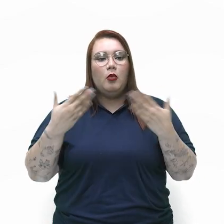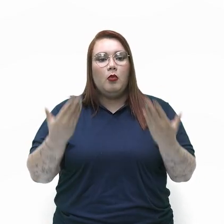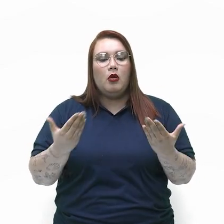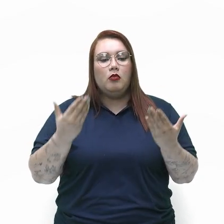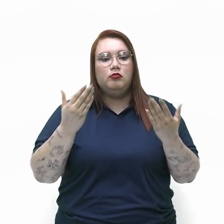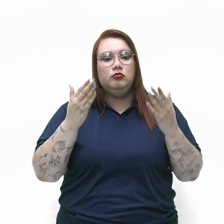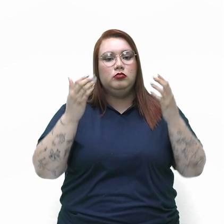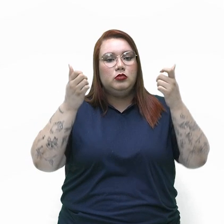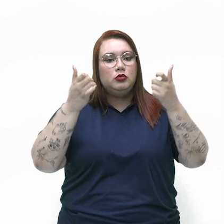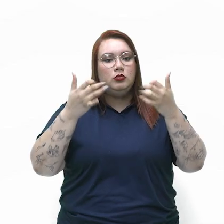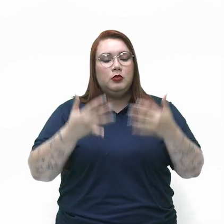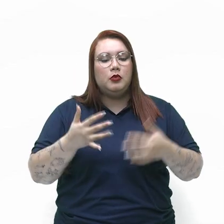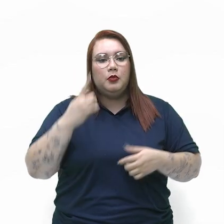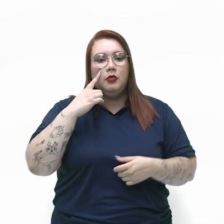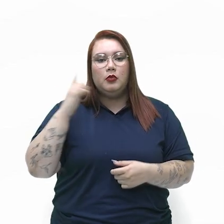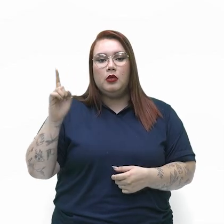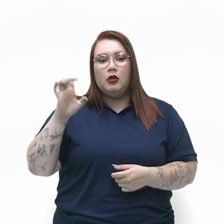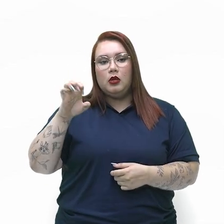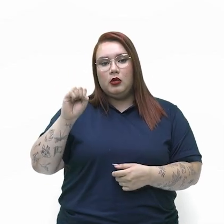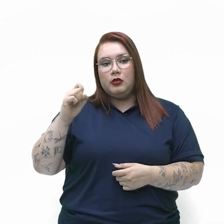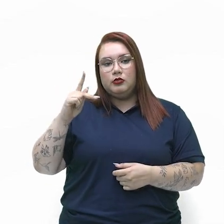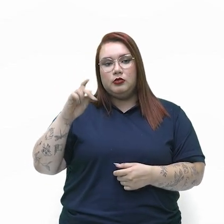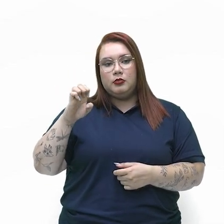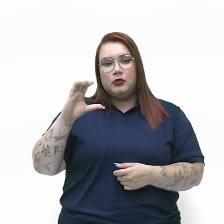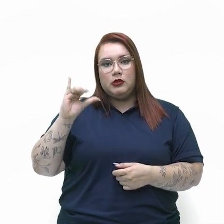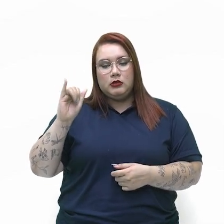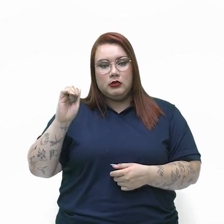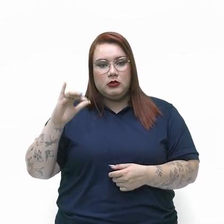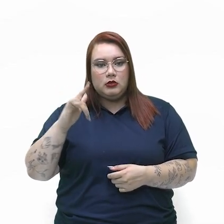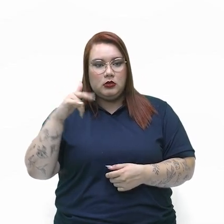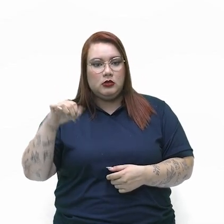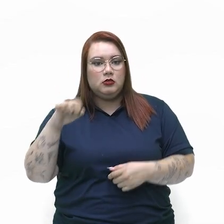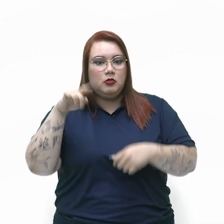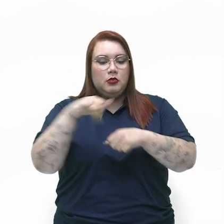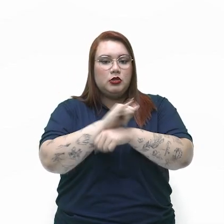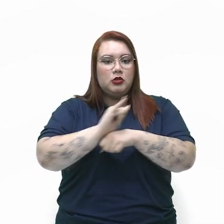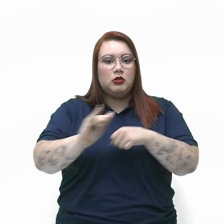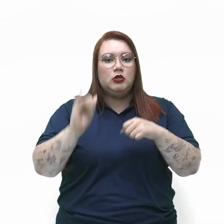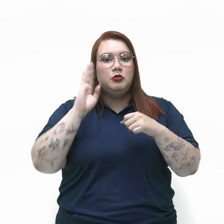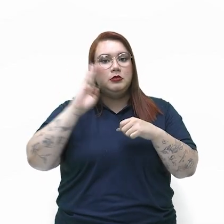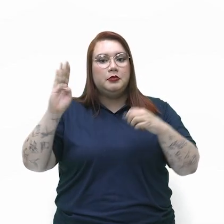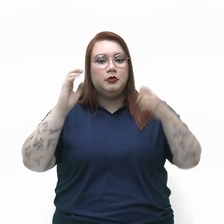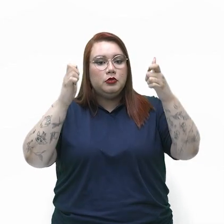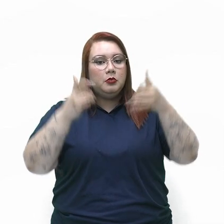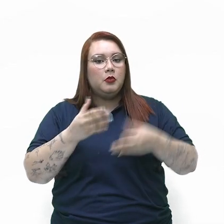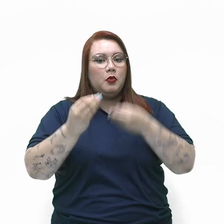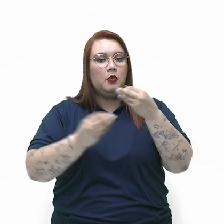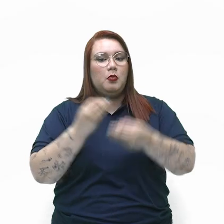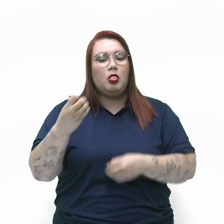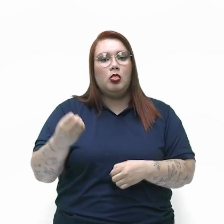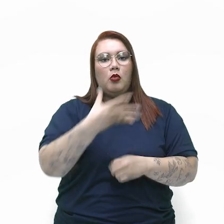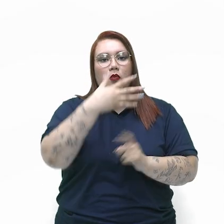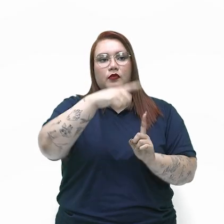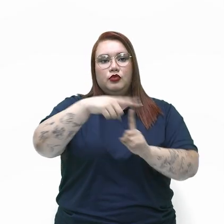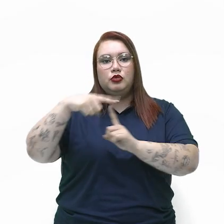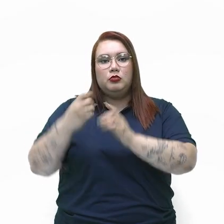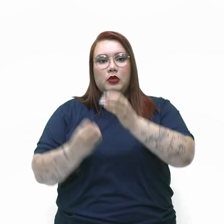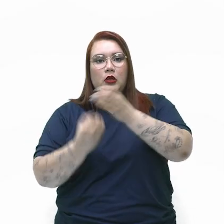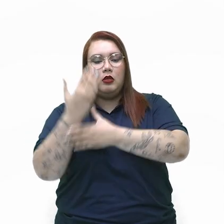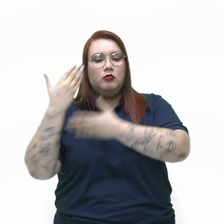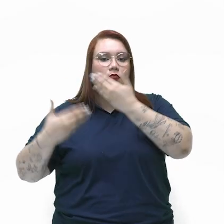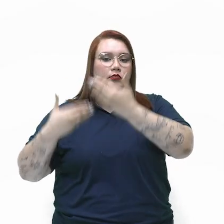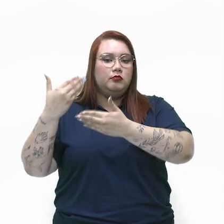especiação? Vamos relembrar que a especiação é um mecanismo central que explica como novas espécies surgem ao longo do